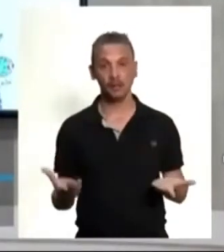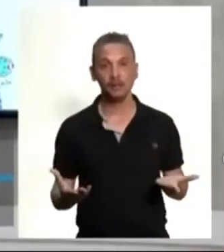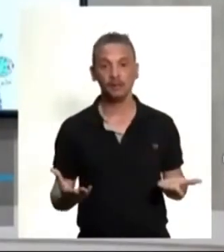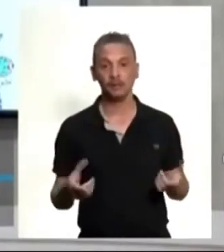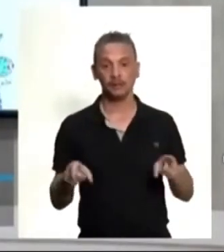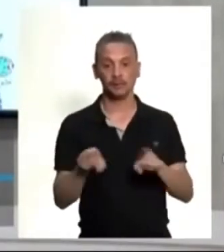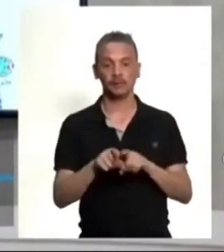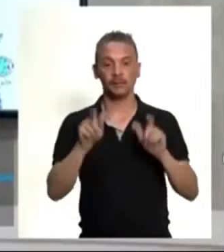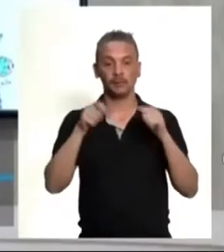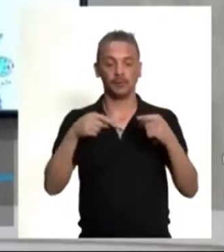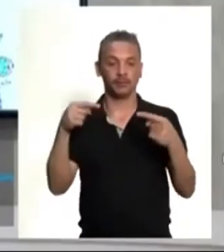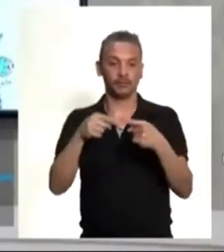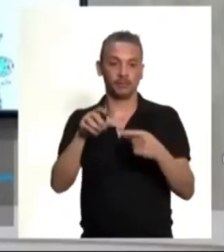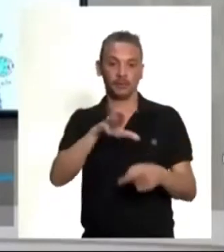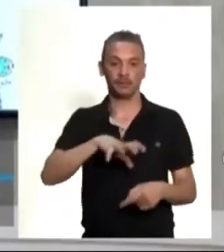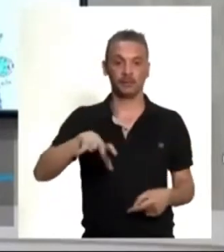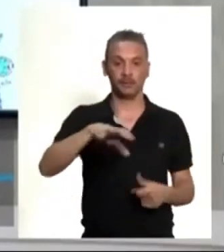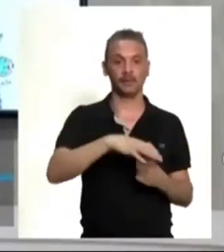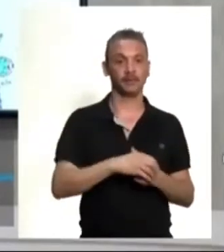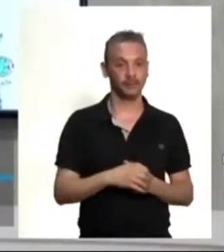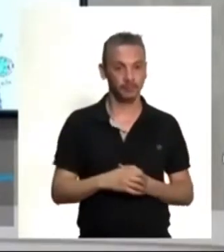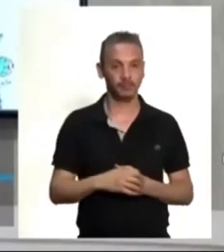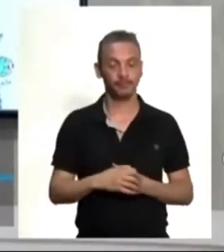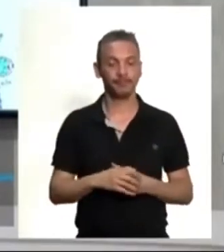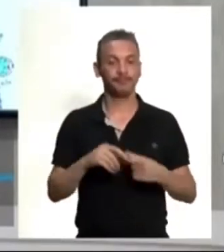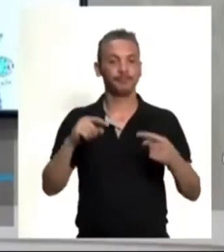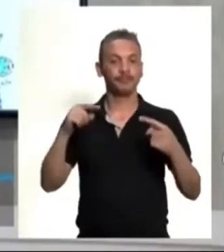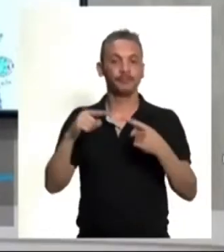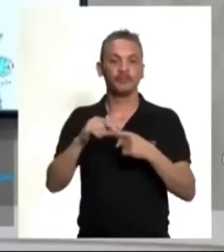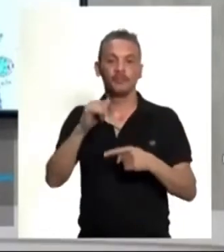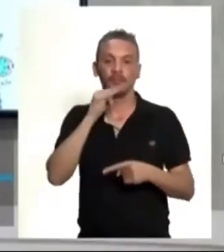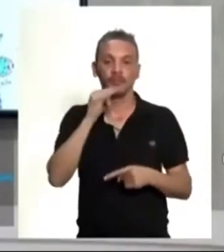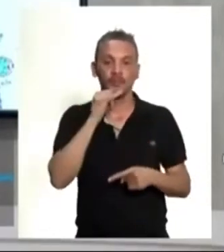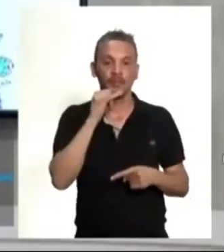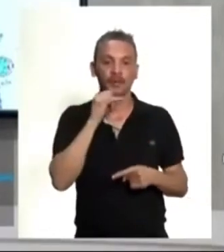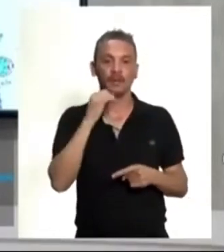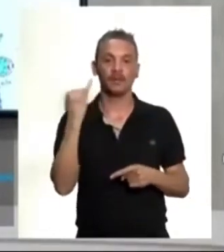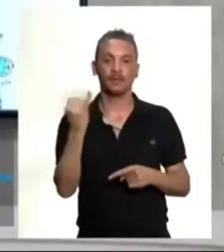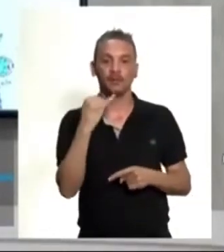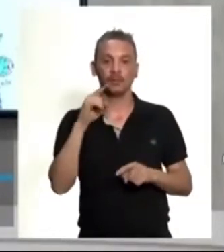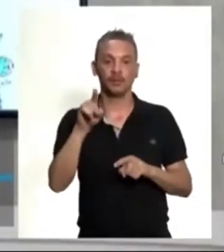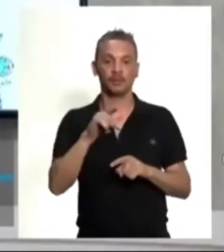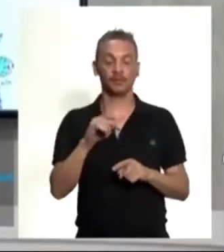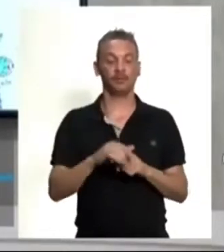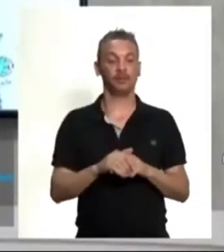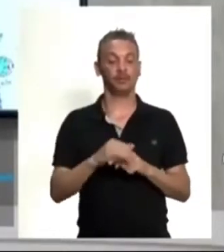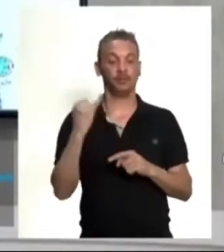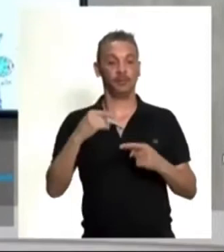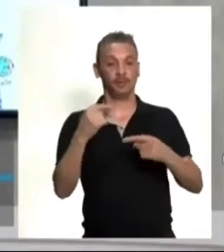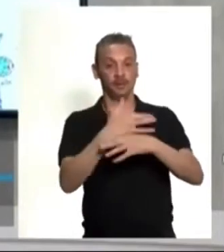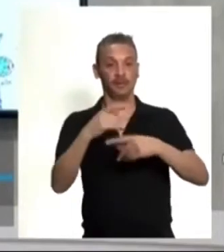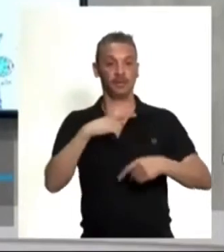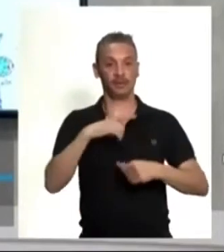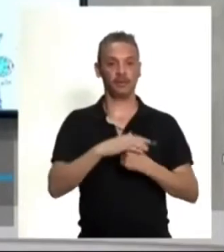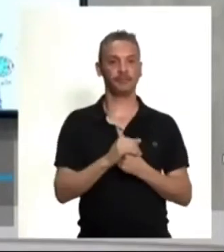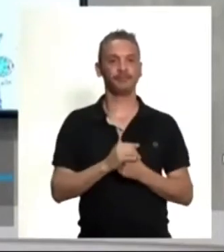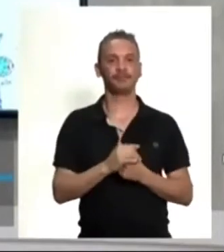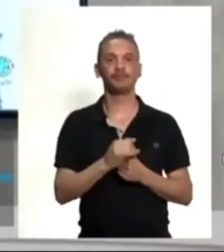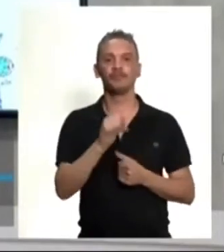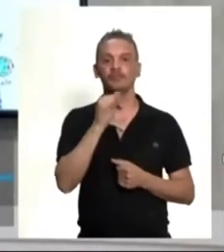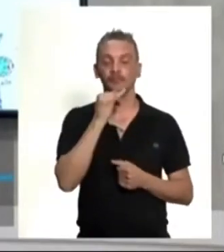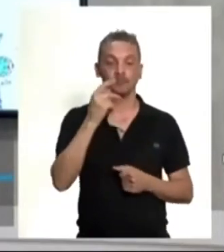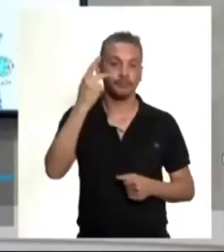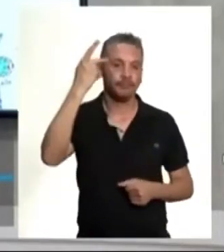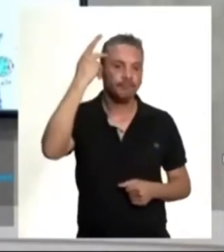capacidade de polarização do espaço. É expressa pela relevância. exercida pelas cidades. E eu quero dizer para vocês que